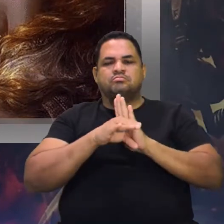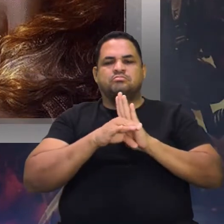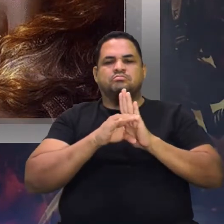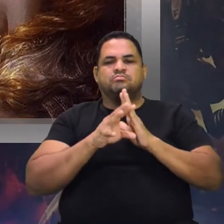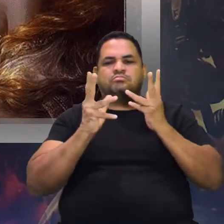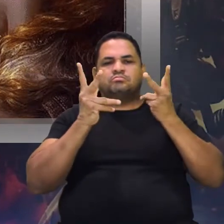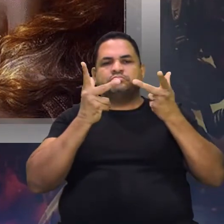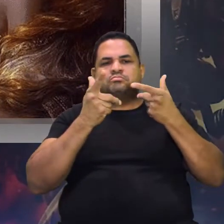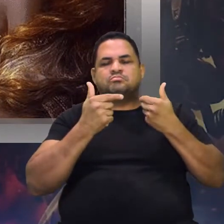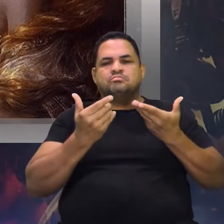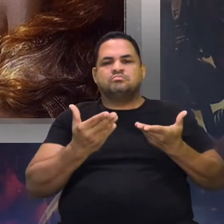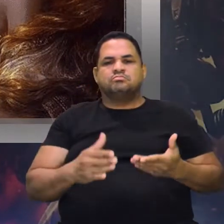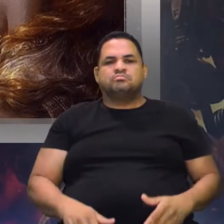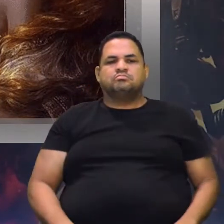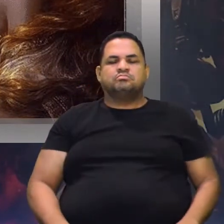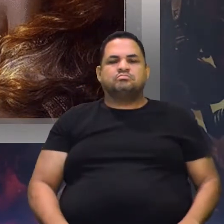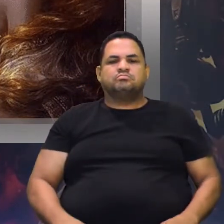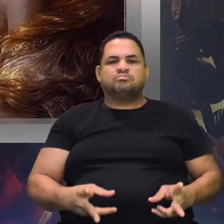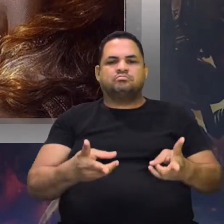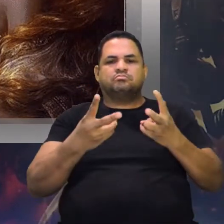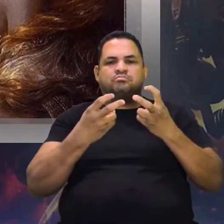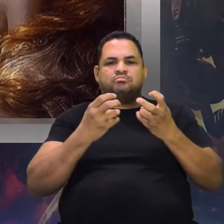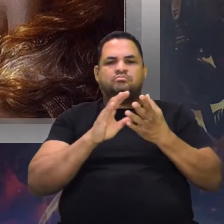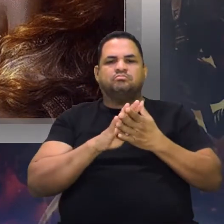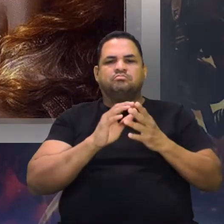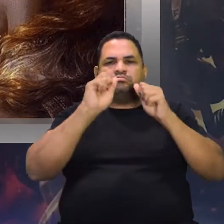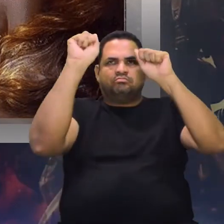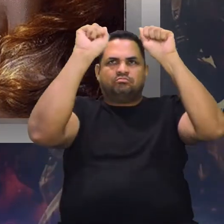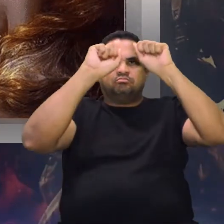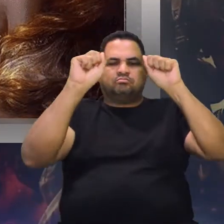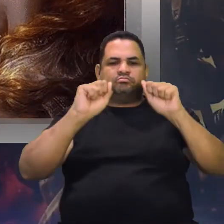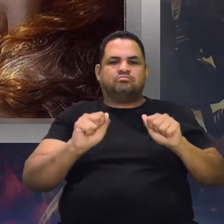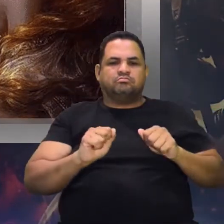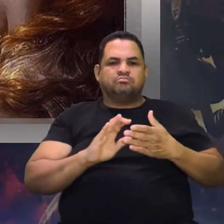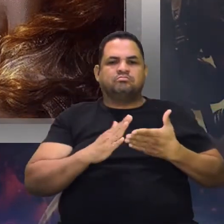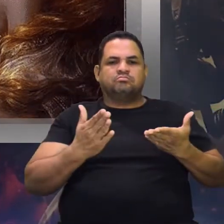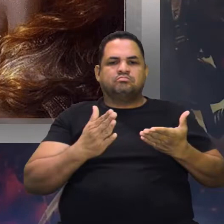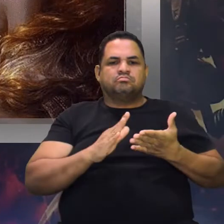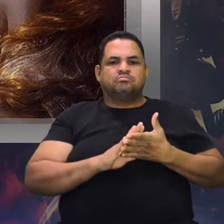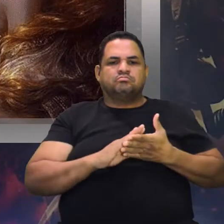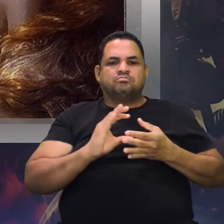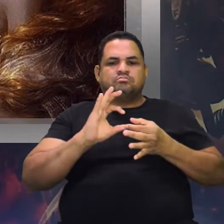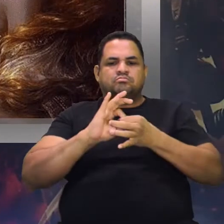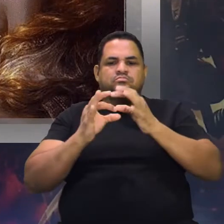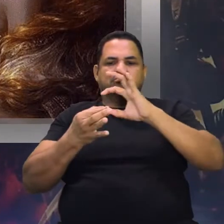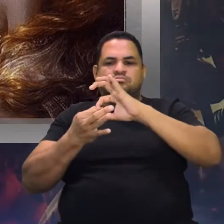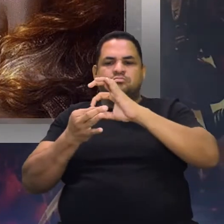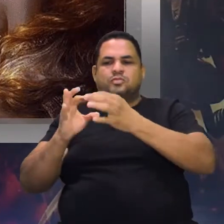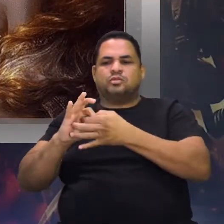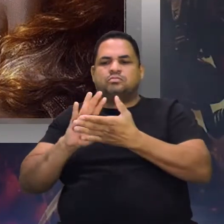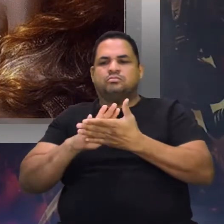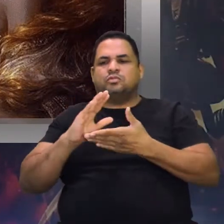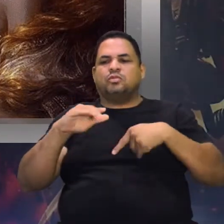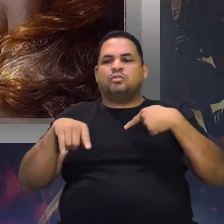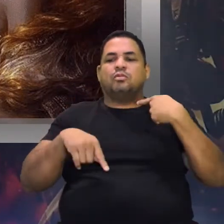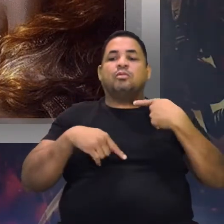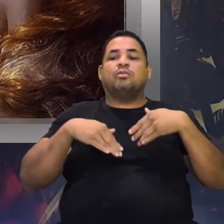belo. Percebam as estátuas gregas antigas, as Olimpíadas, o que buscava as